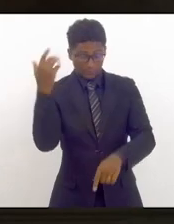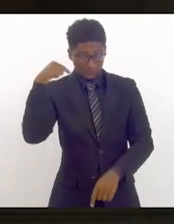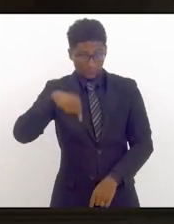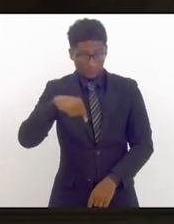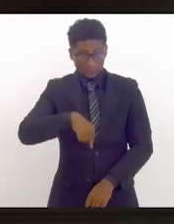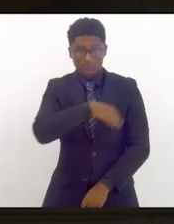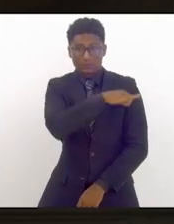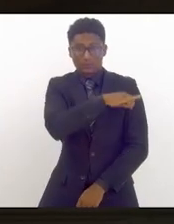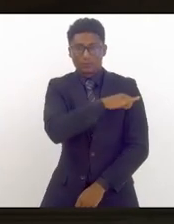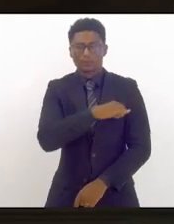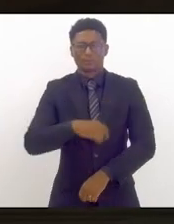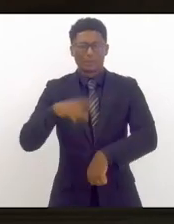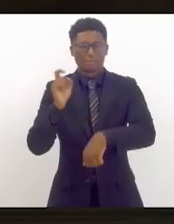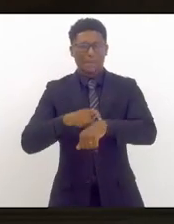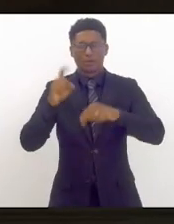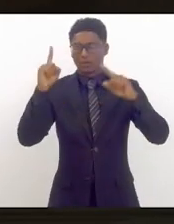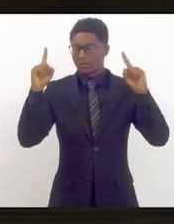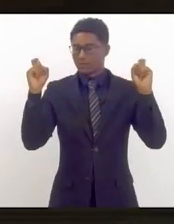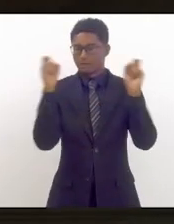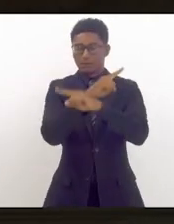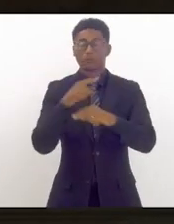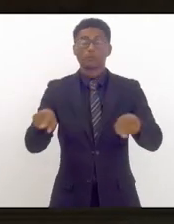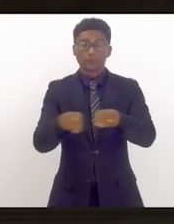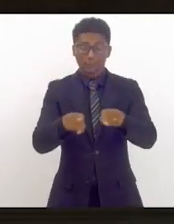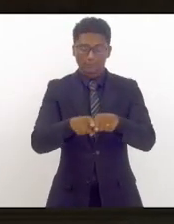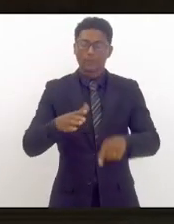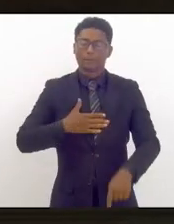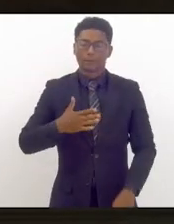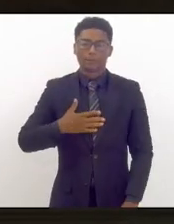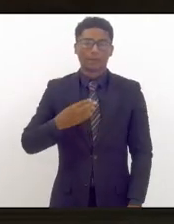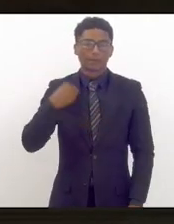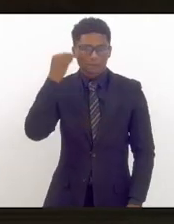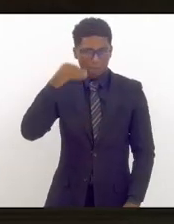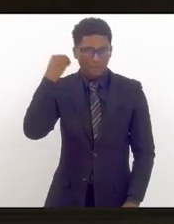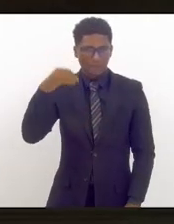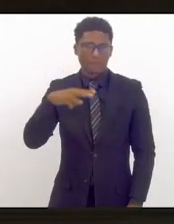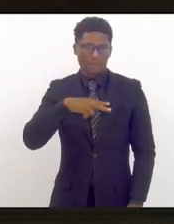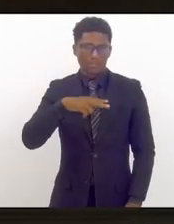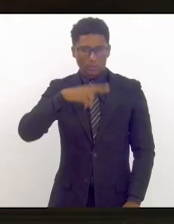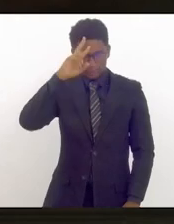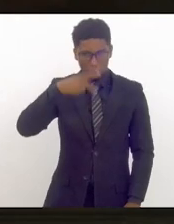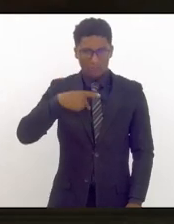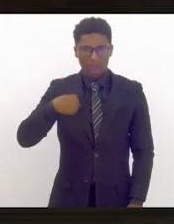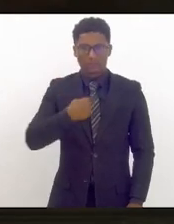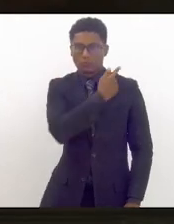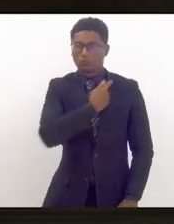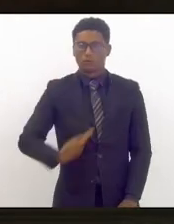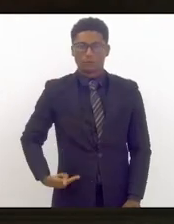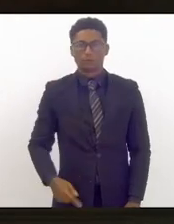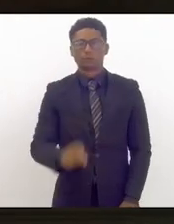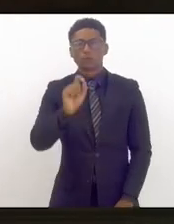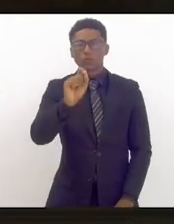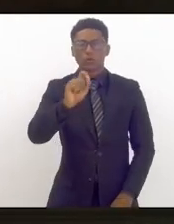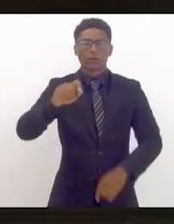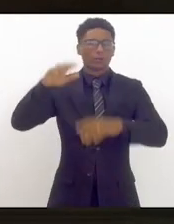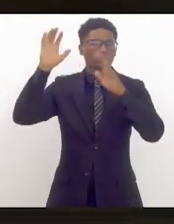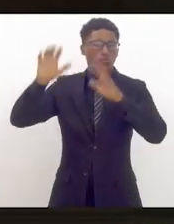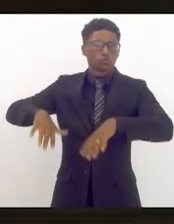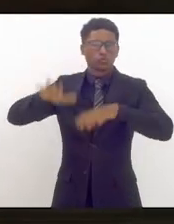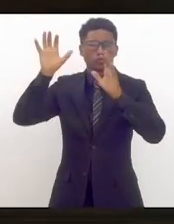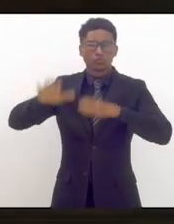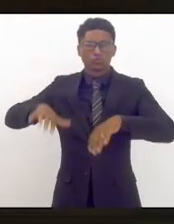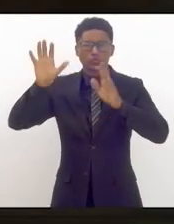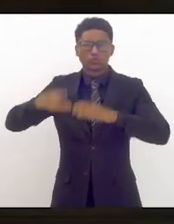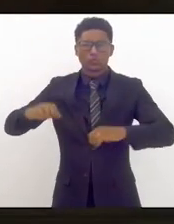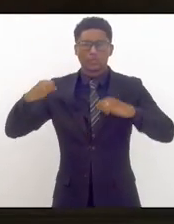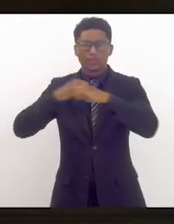e particularmente da minha experiência pessoal como governador, a tragédia das chuvas de Petrópolis nos